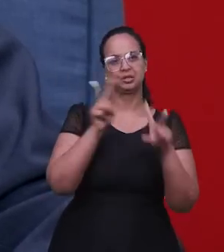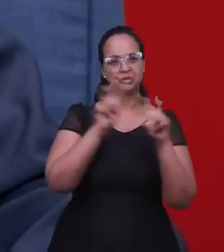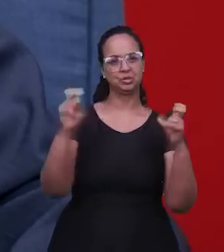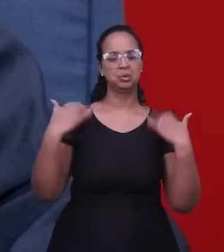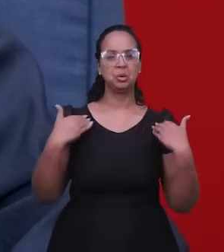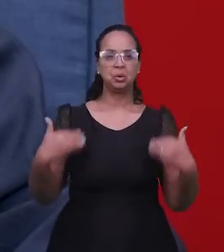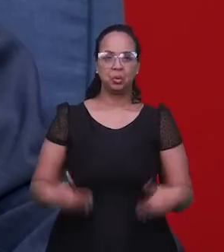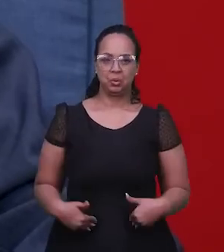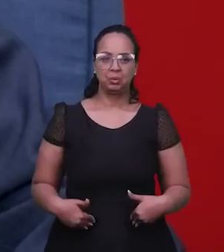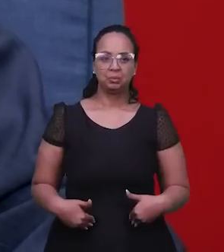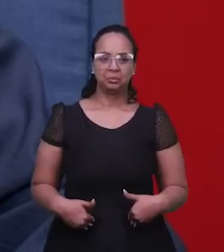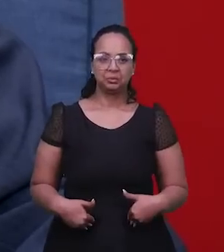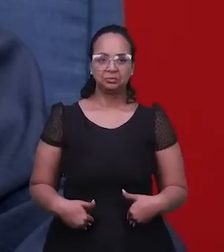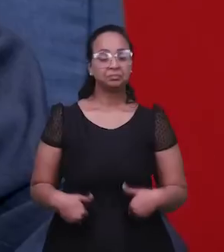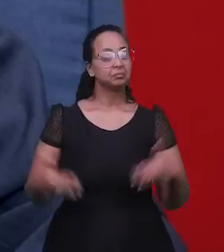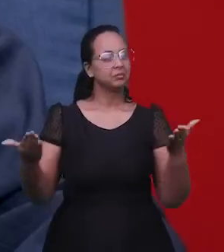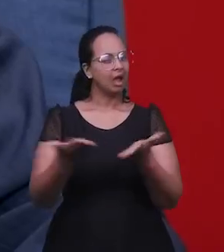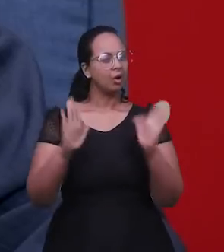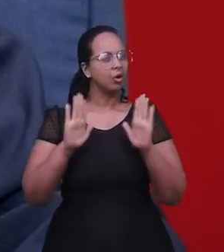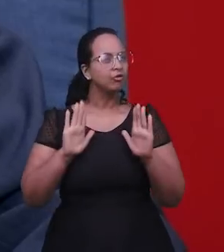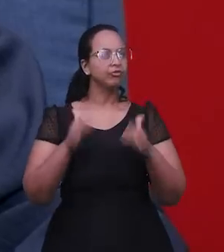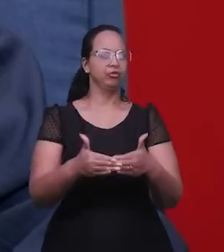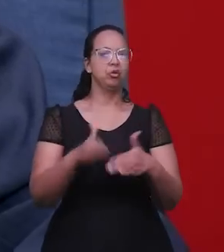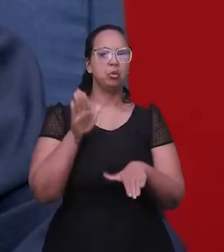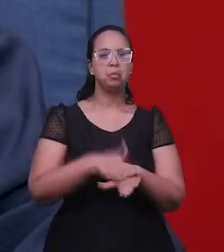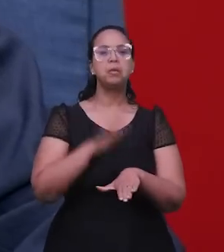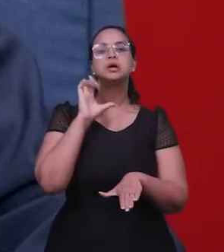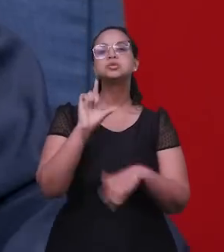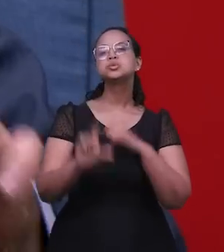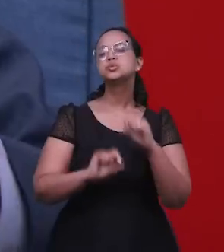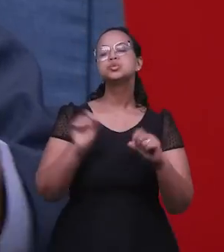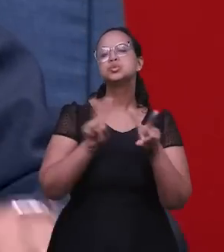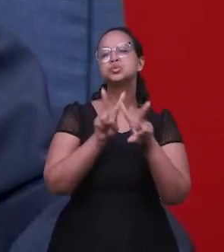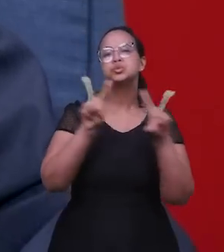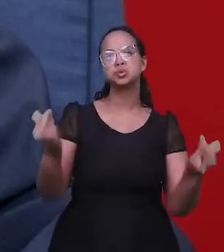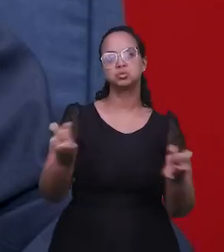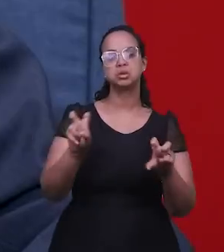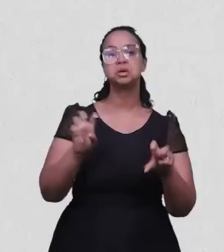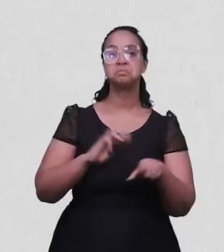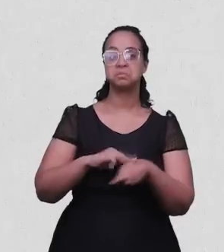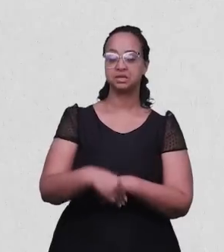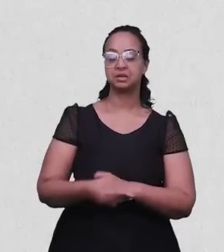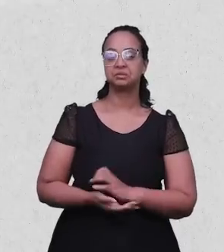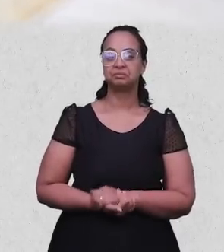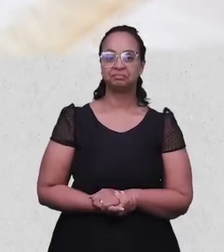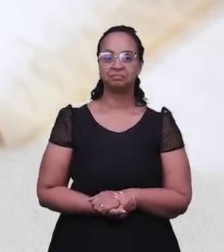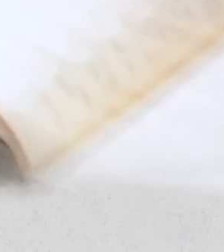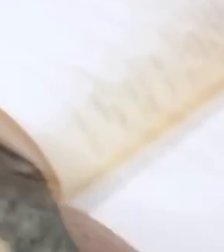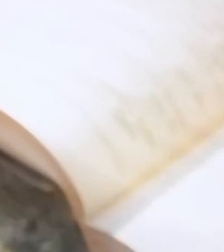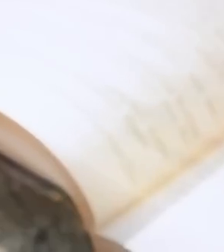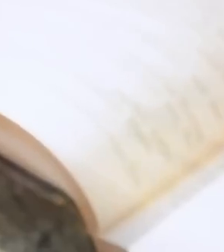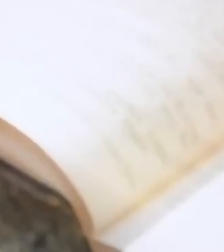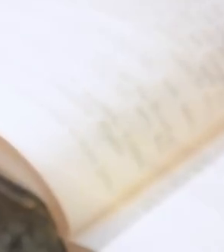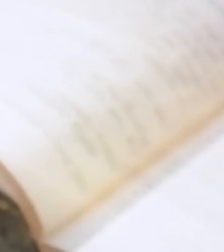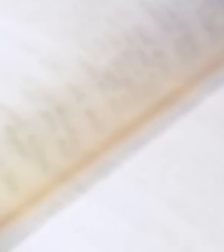corpo, agora com enfoque mais a ministérios, depois da vinheta.